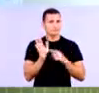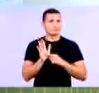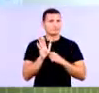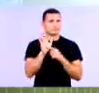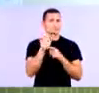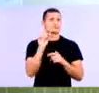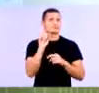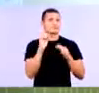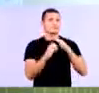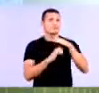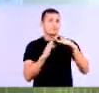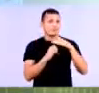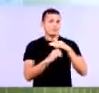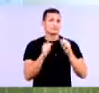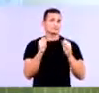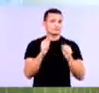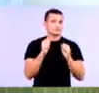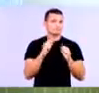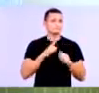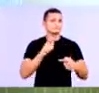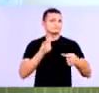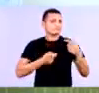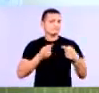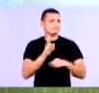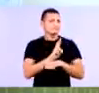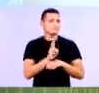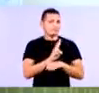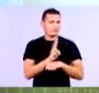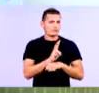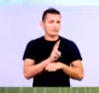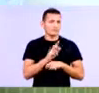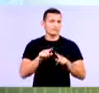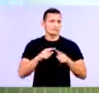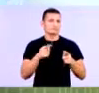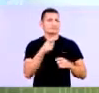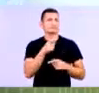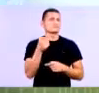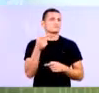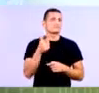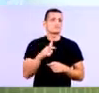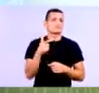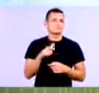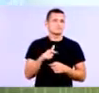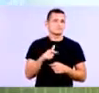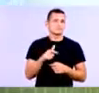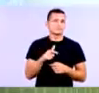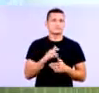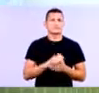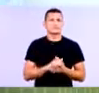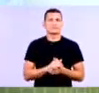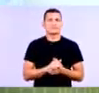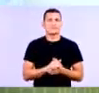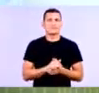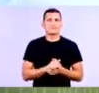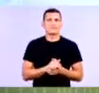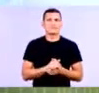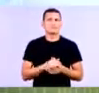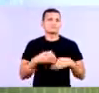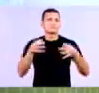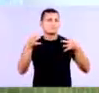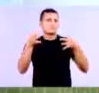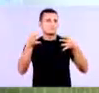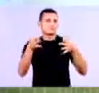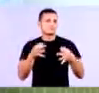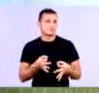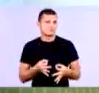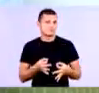Que a empresa ela pode até ter uma política de segurança, mas ela não está sendo devidamente e